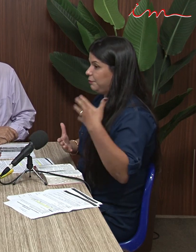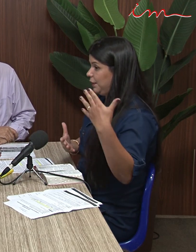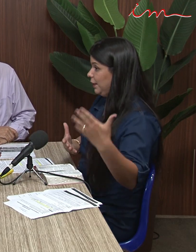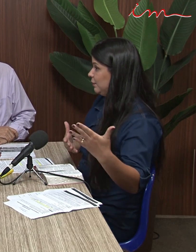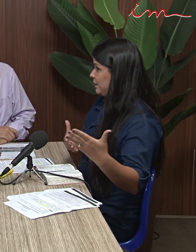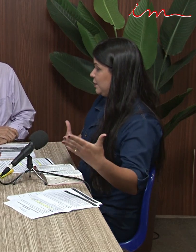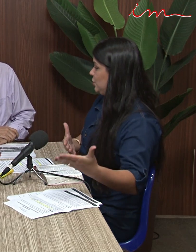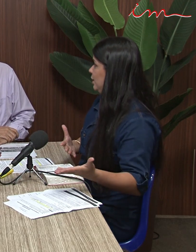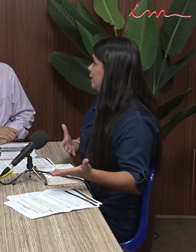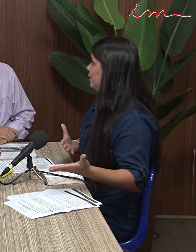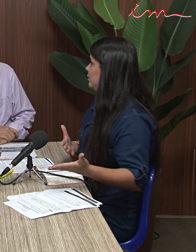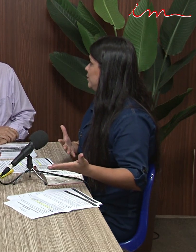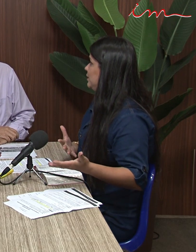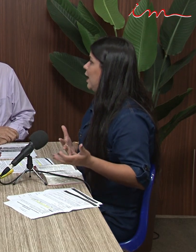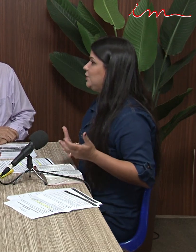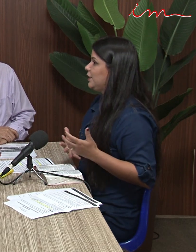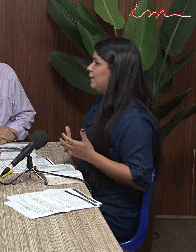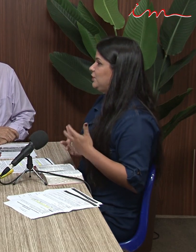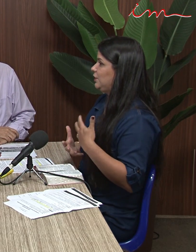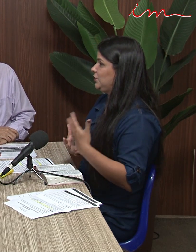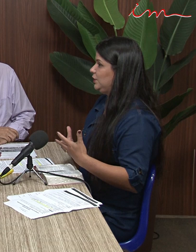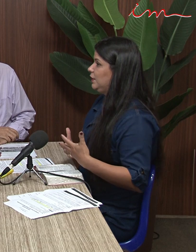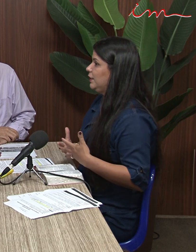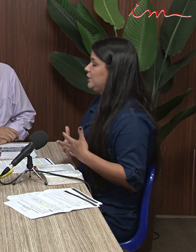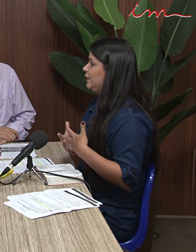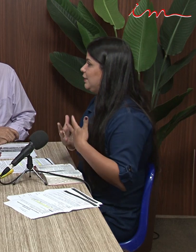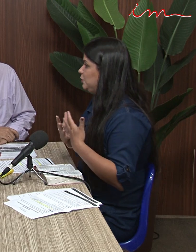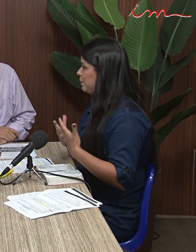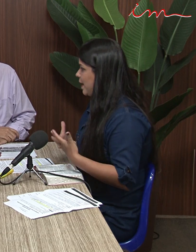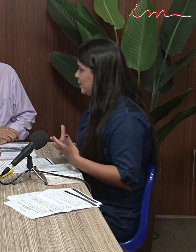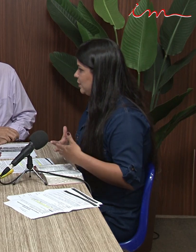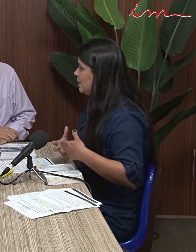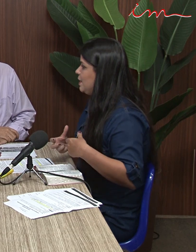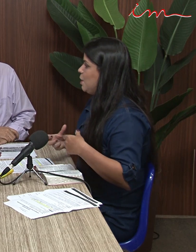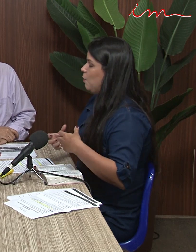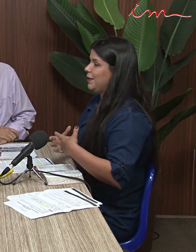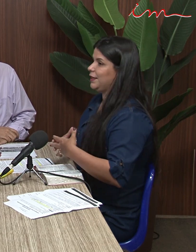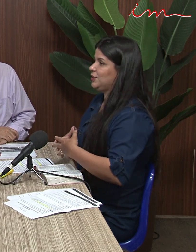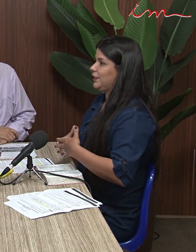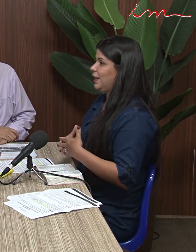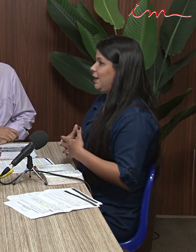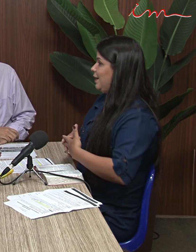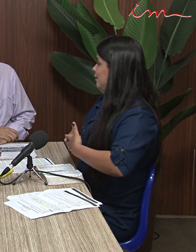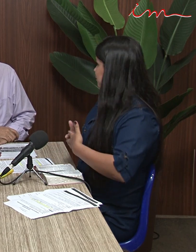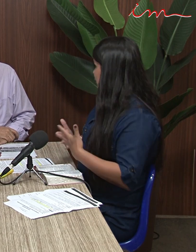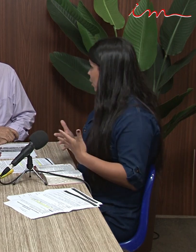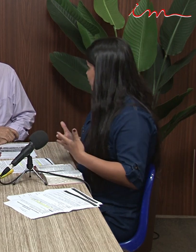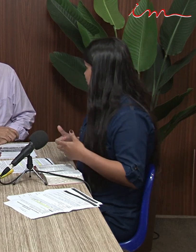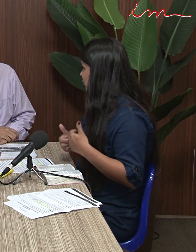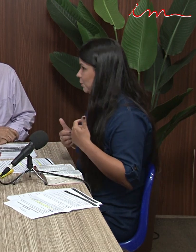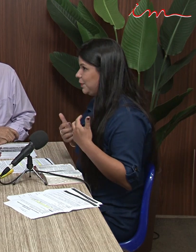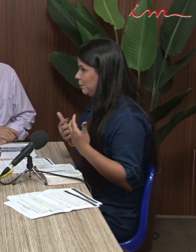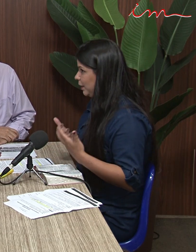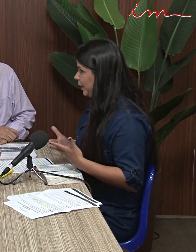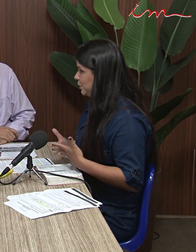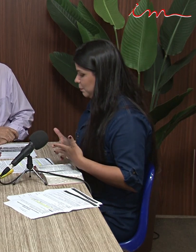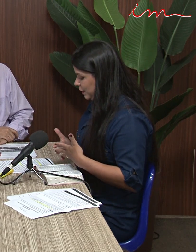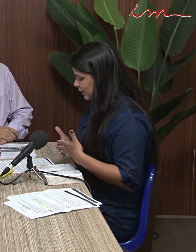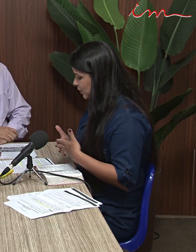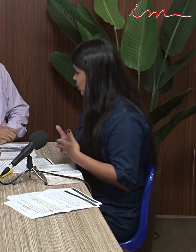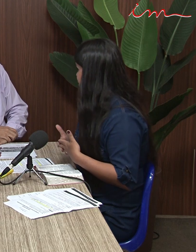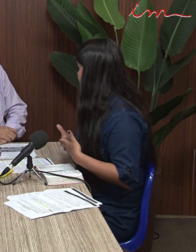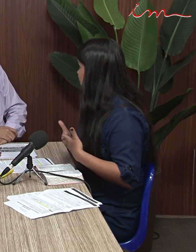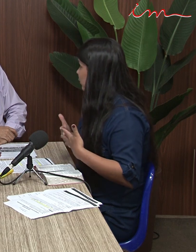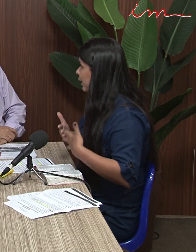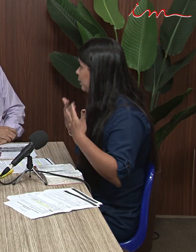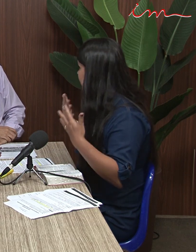que antecedia a igreja de Sardes, que era Tiatira, a igreja da Idade Média. Uma igreja que ela era forte economicamente, uma